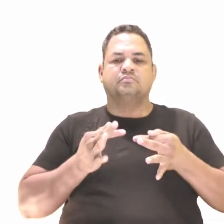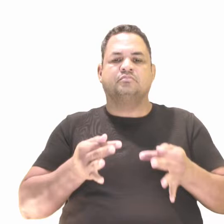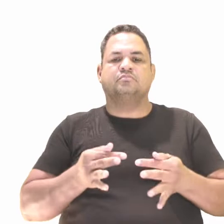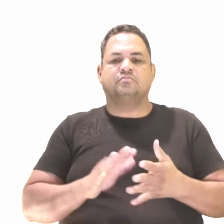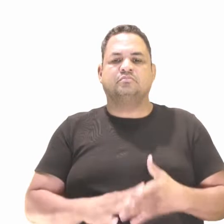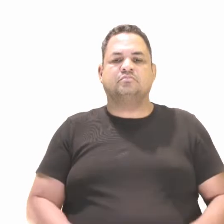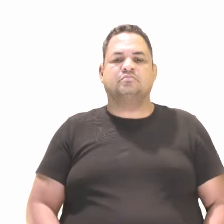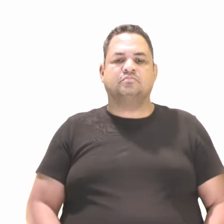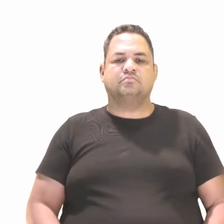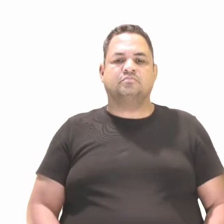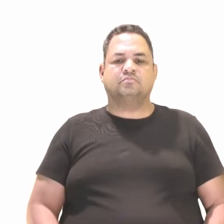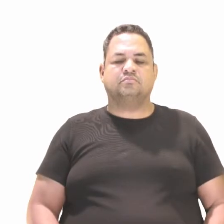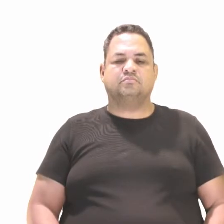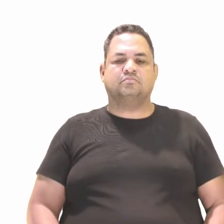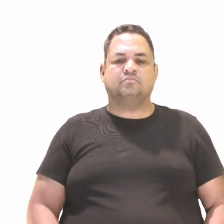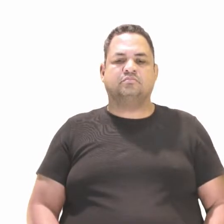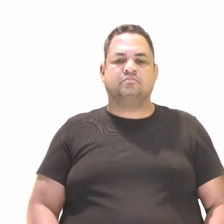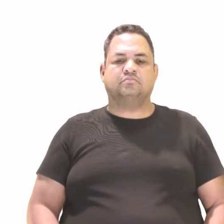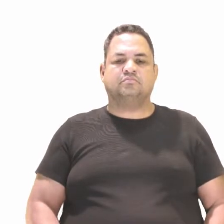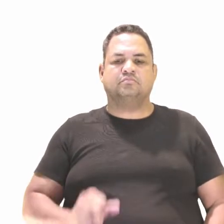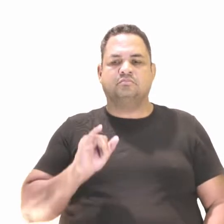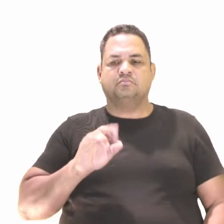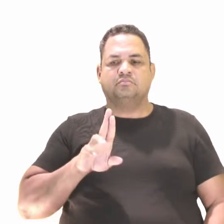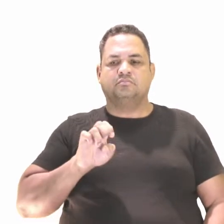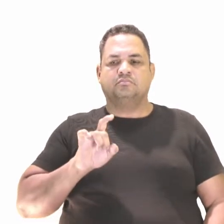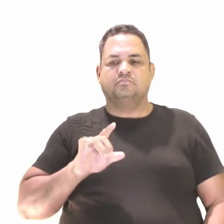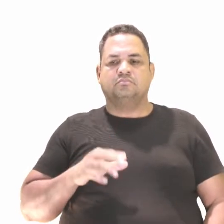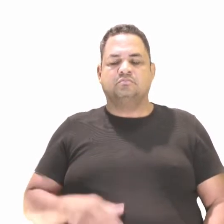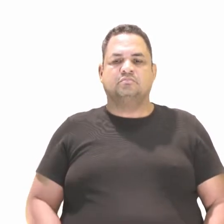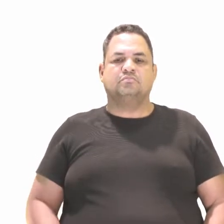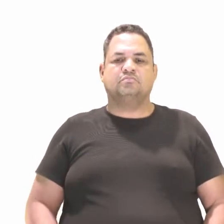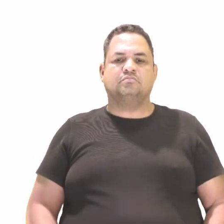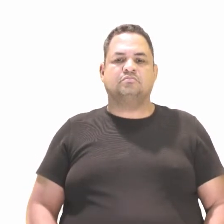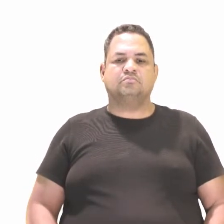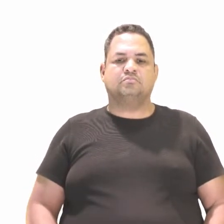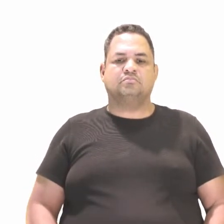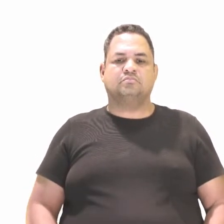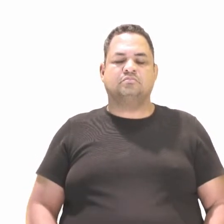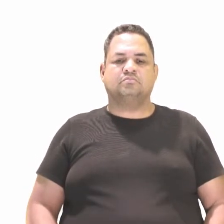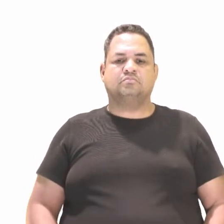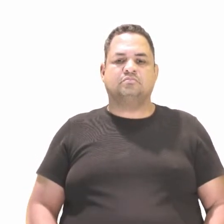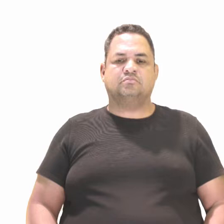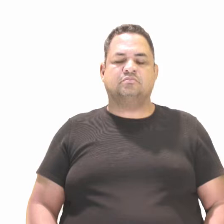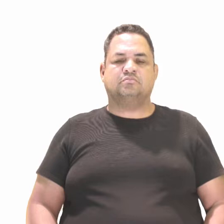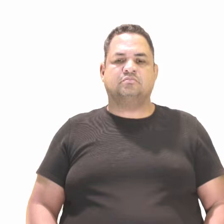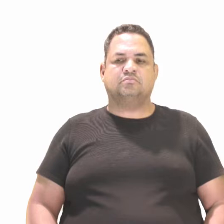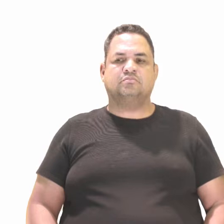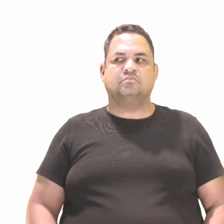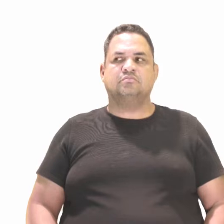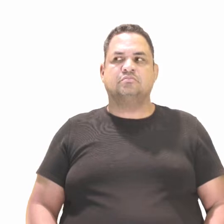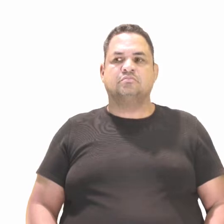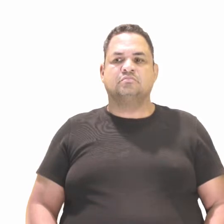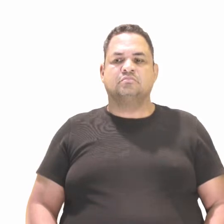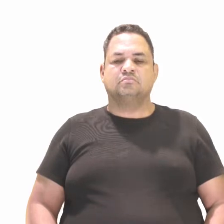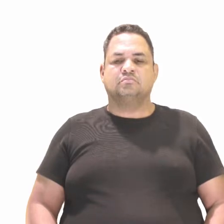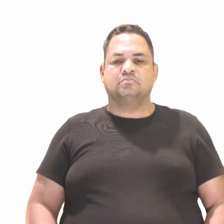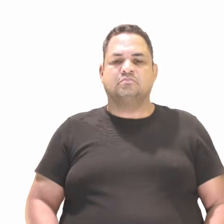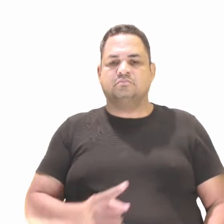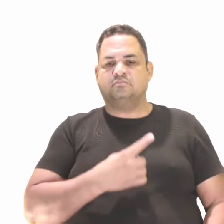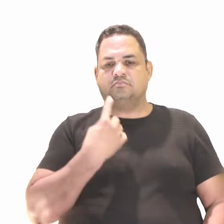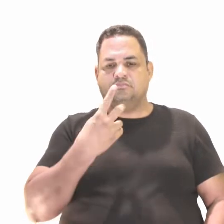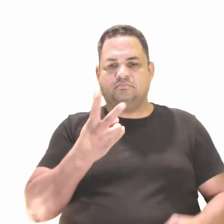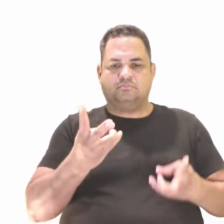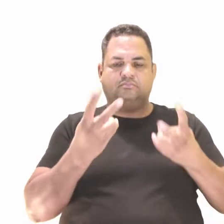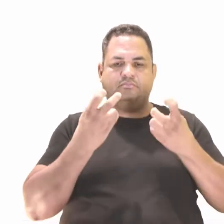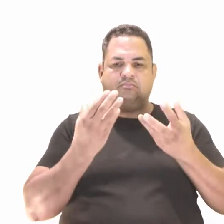de ia, né? Ria, ou seja, seria, estaria, e assim por diante. Se a gente for